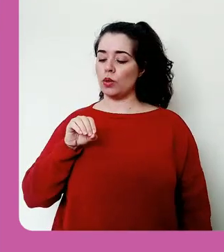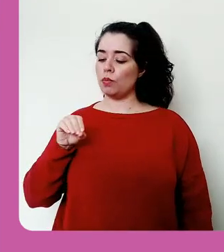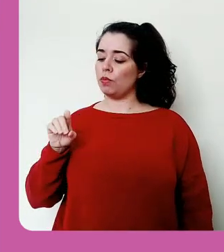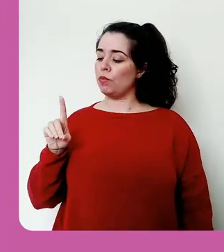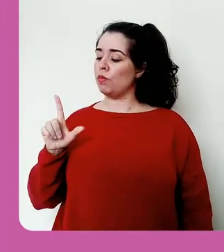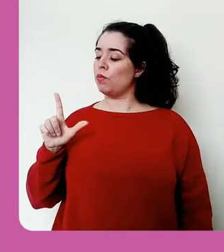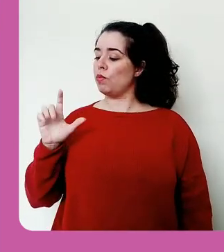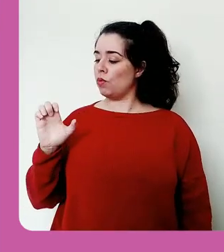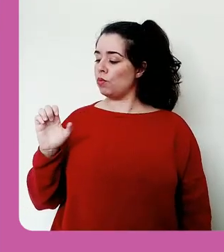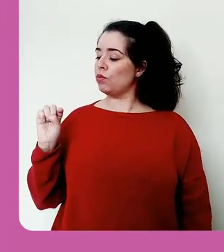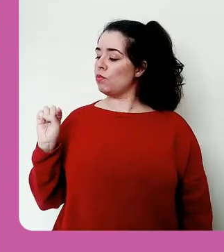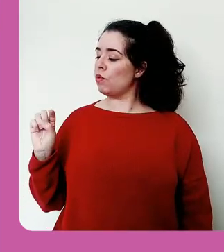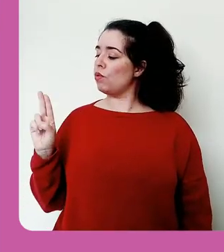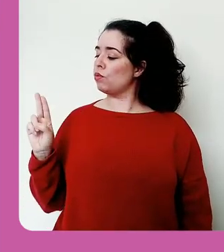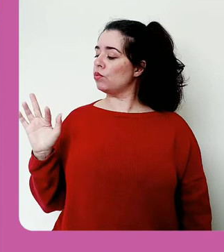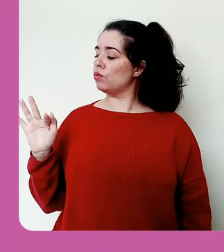ó,